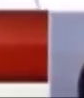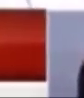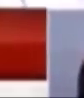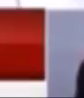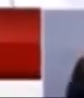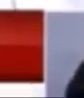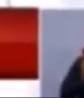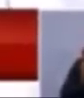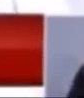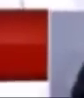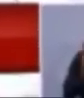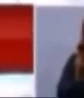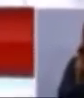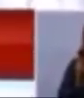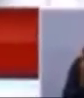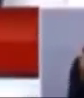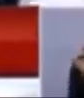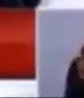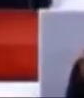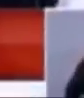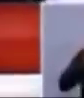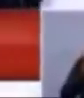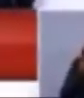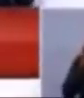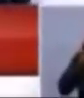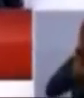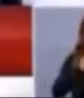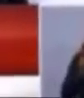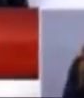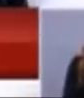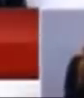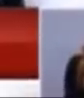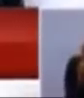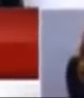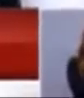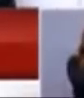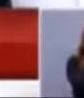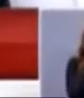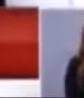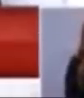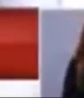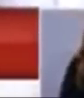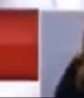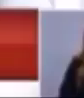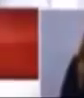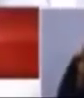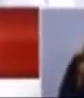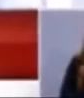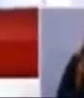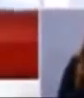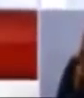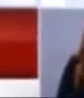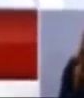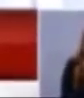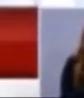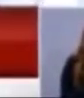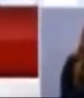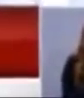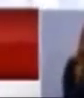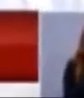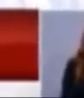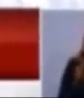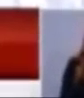então não vai mais haver fica tv imagine que tocheto início é facto faz me imensa falta benfica tv